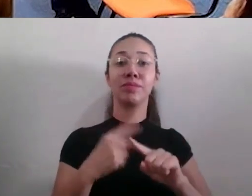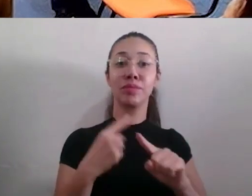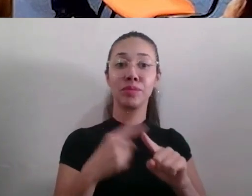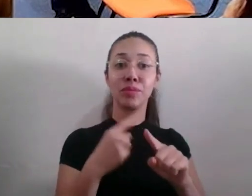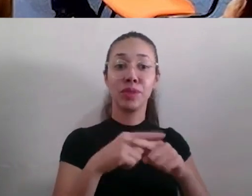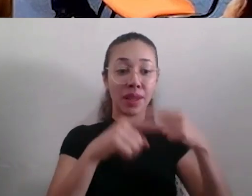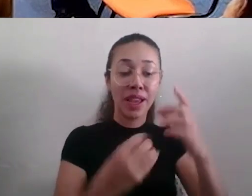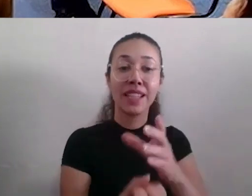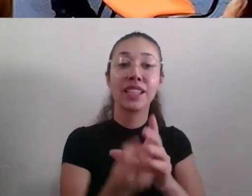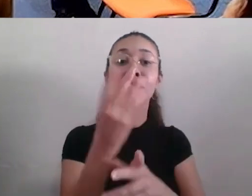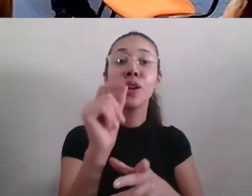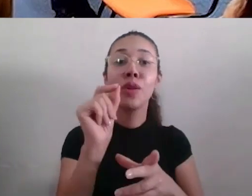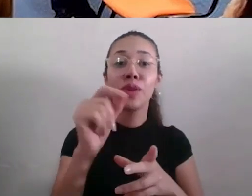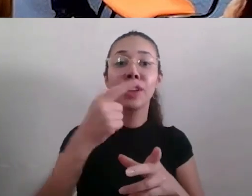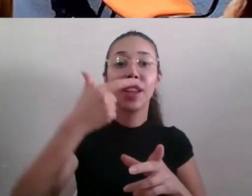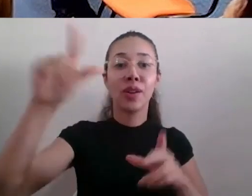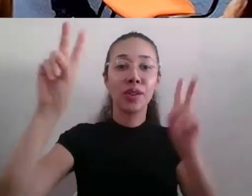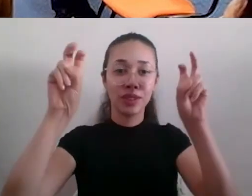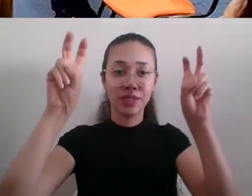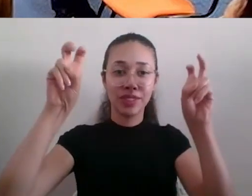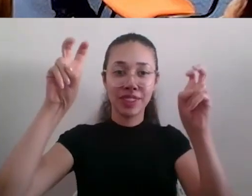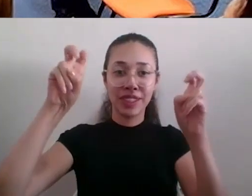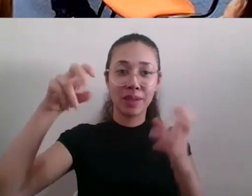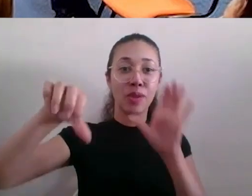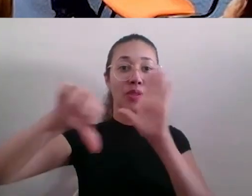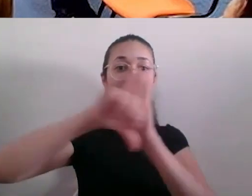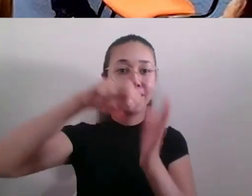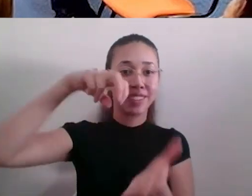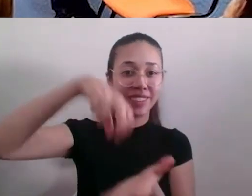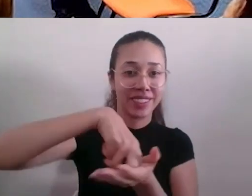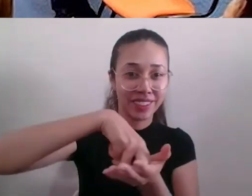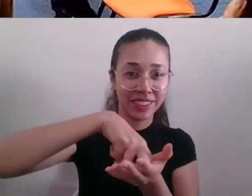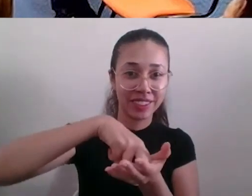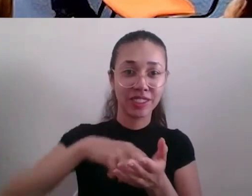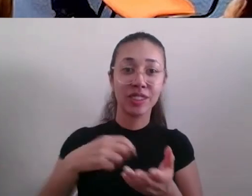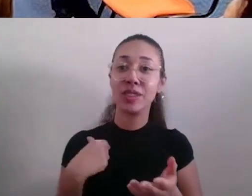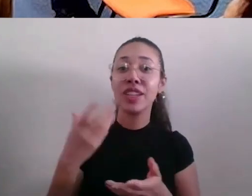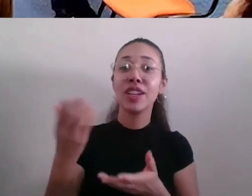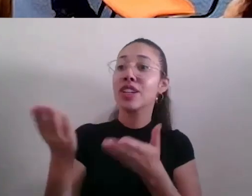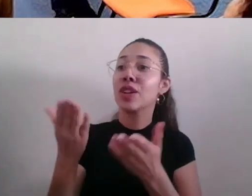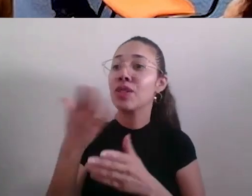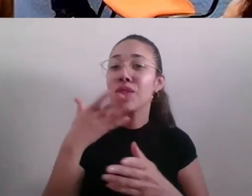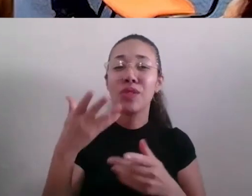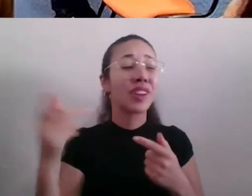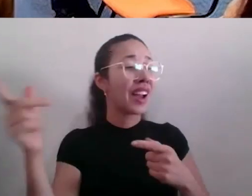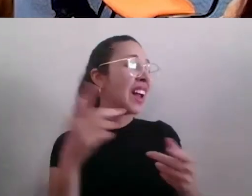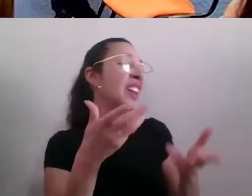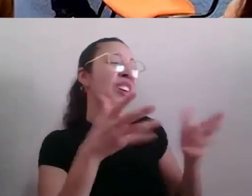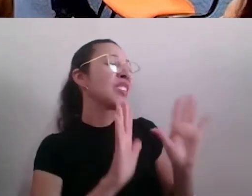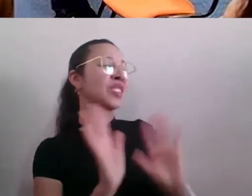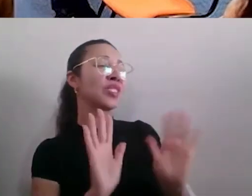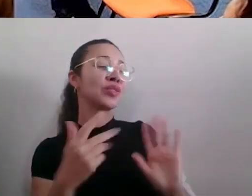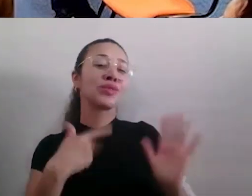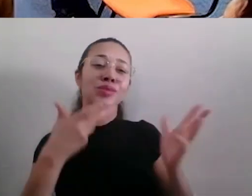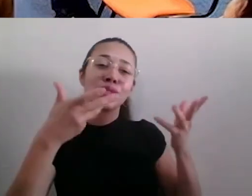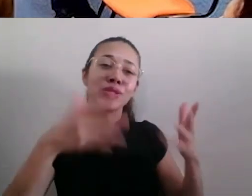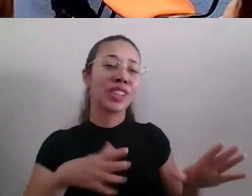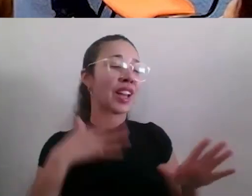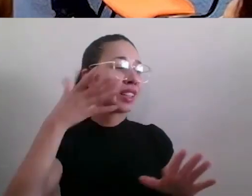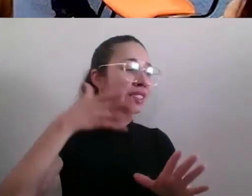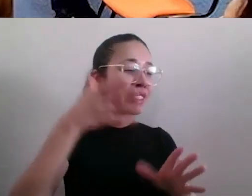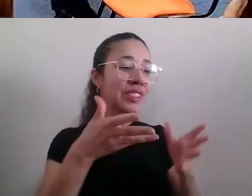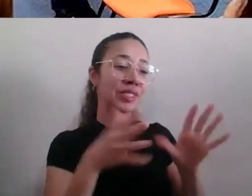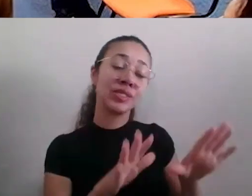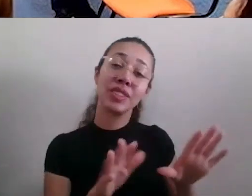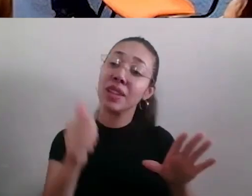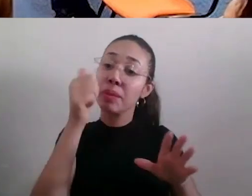Castigo. E aí, na hora que eu fui conversando com a Branca falou assim: não, mas eu não dou palestra, eu não quero dar palestra e tal. Então, a gente propôs uma roda